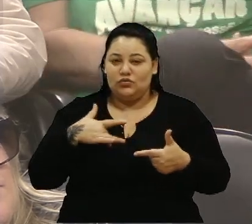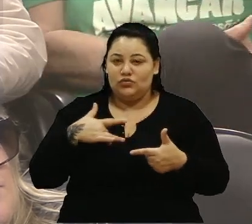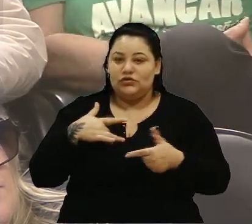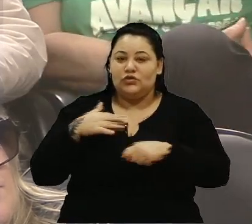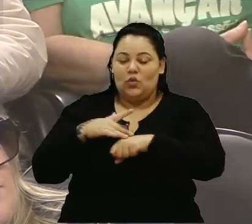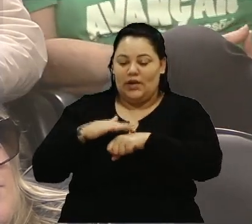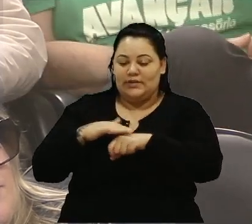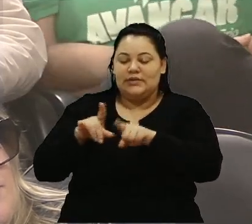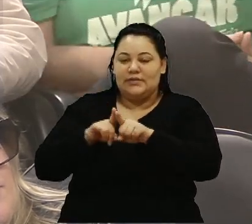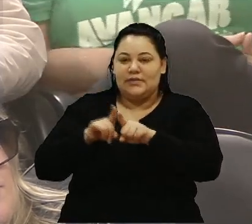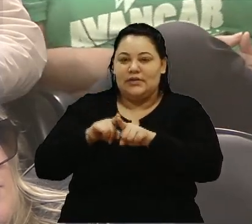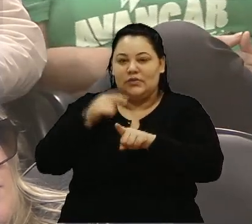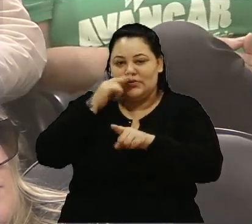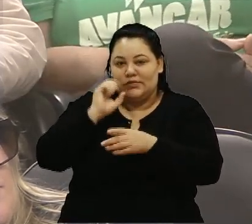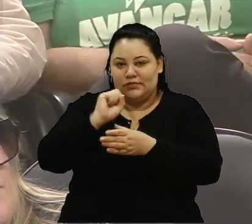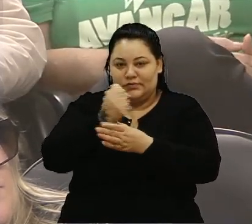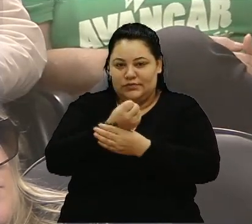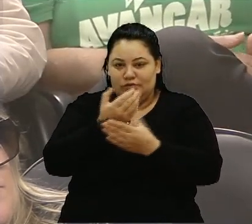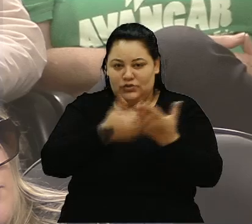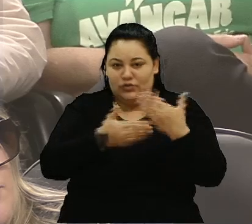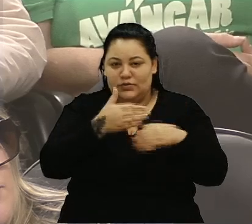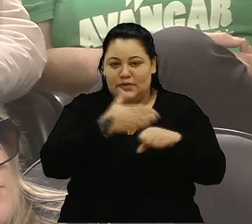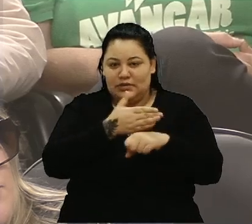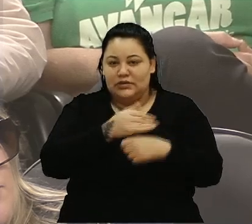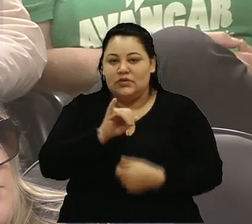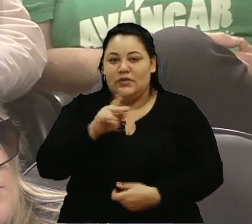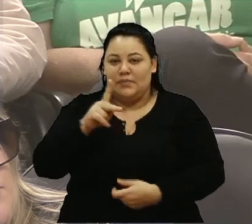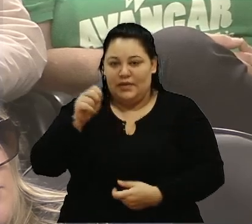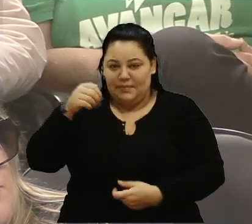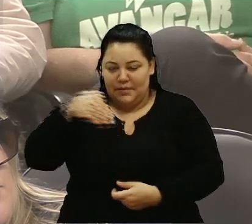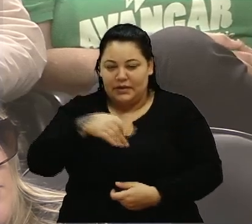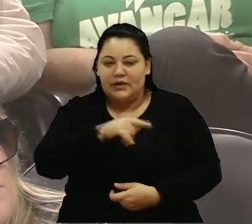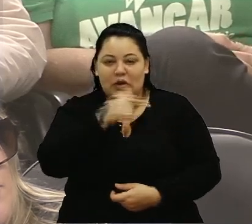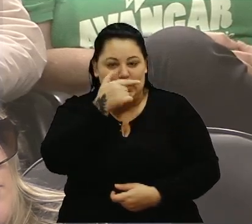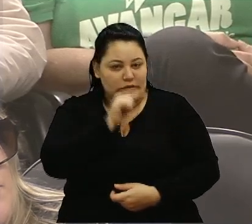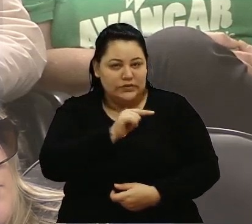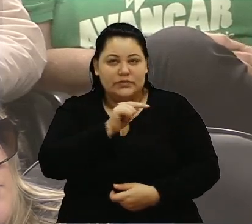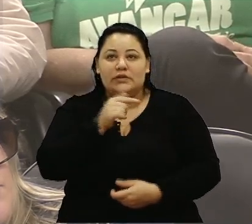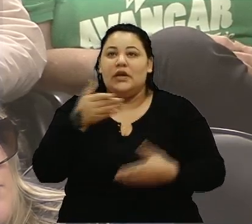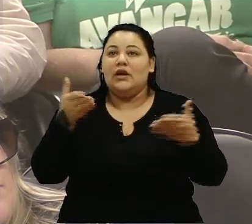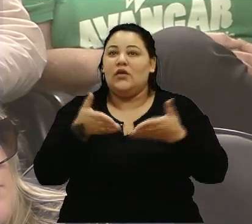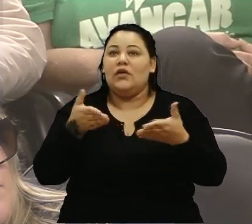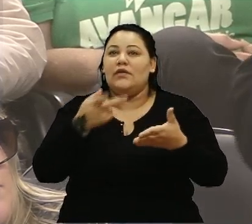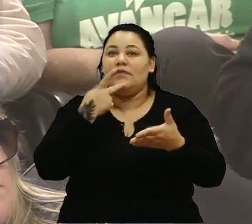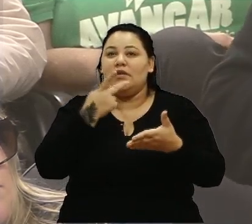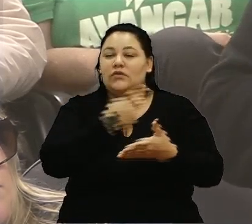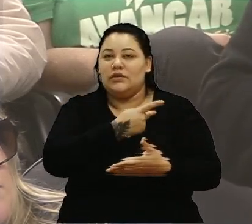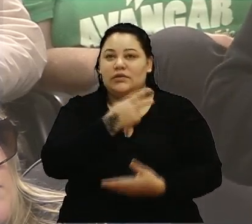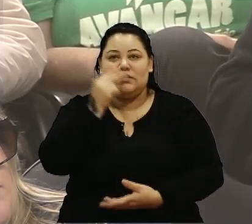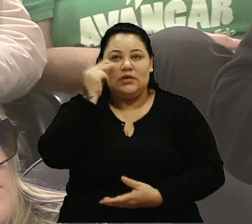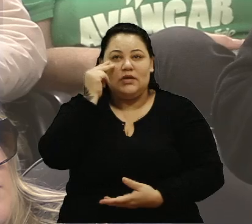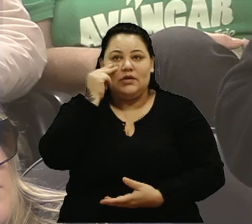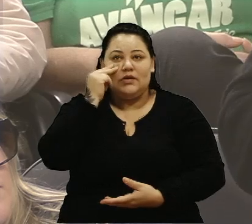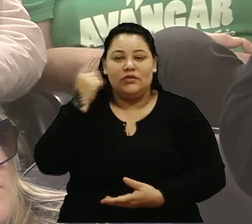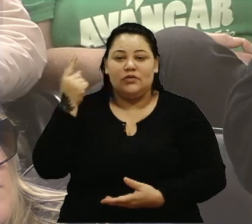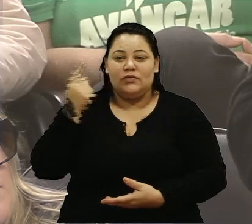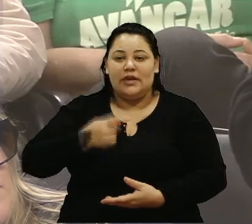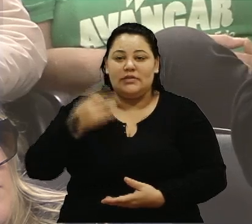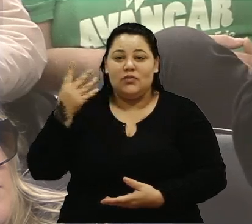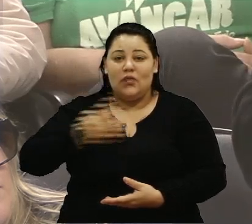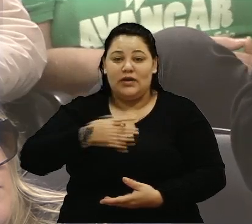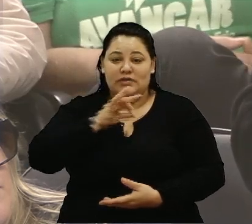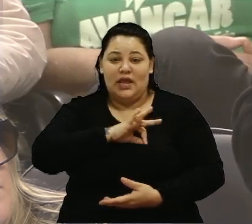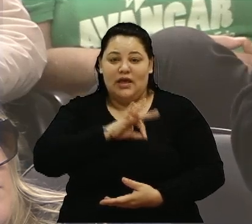garantiram a todas, né, a inserção delas no IPAM. Foi um pleito e agora é a questão, vereador Cláudio, do 14º, que o